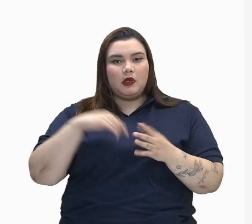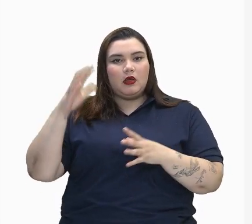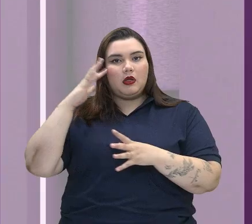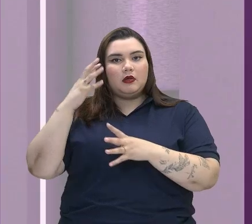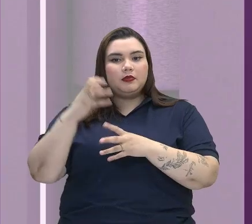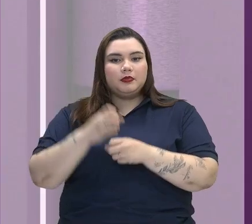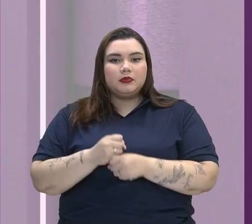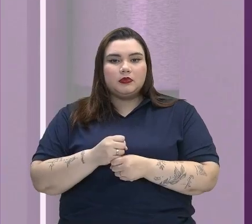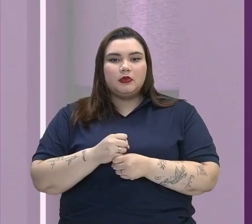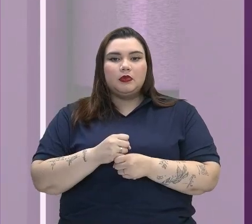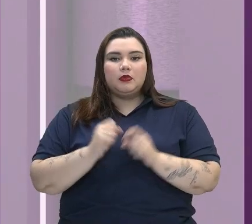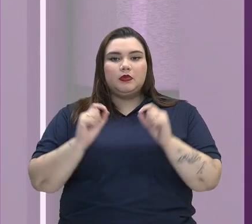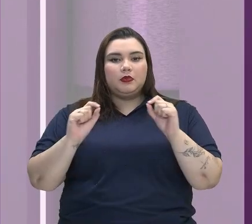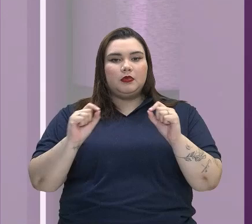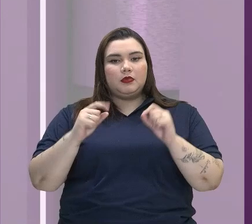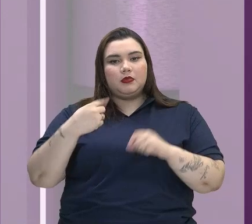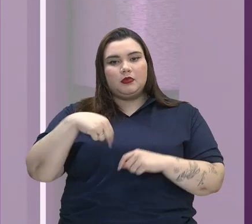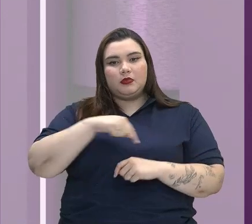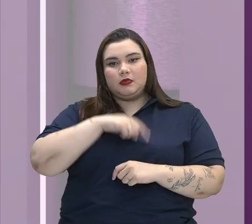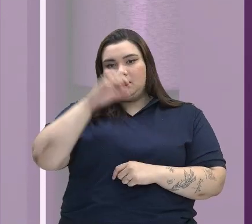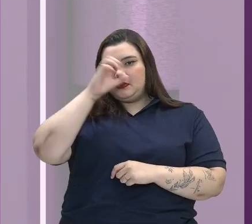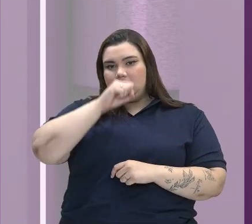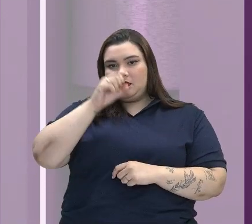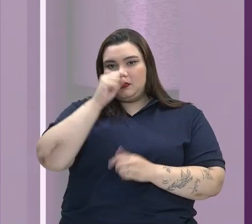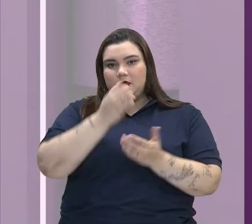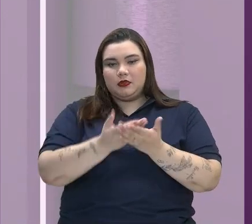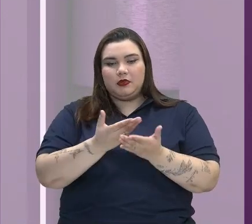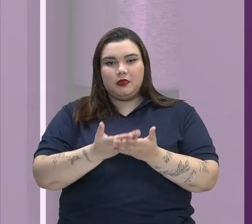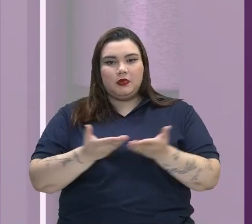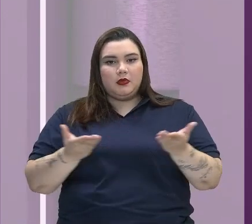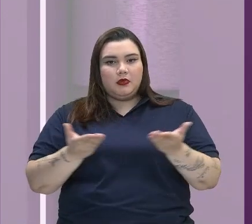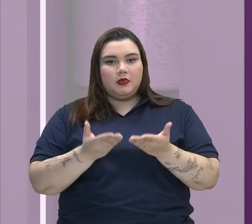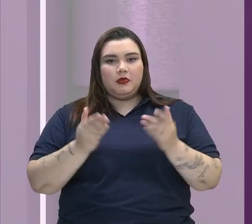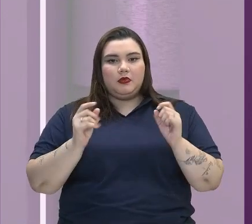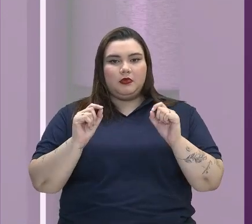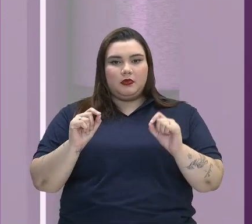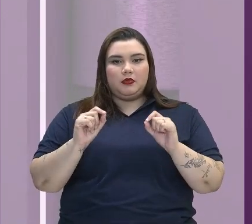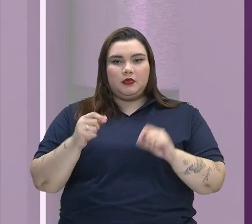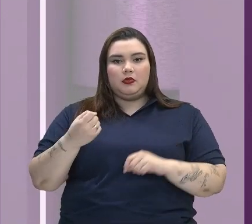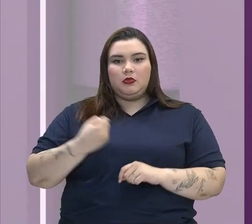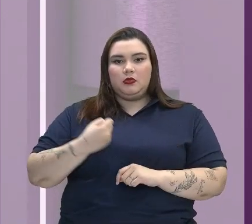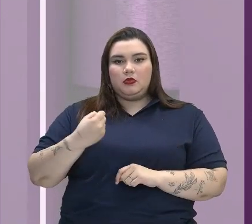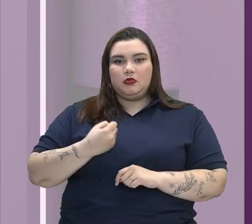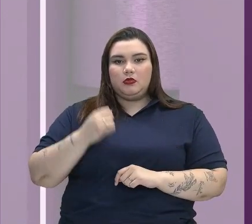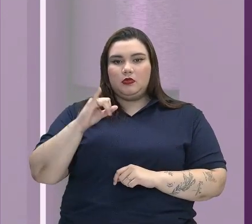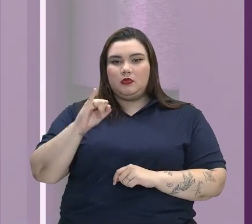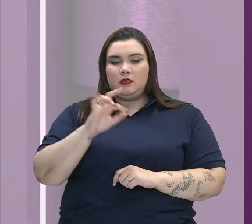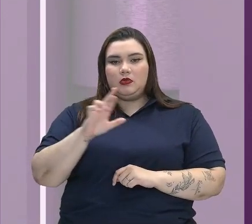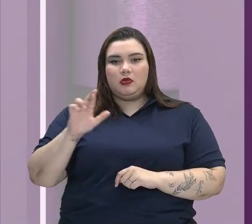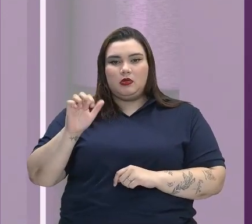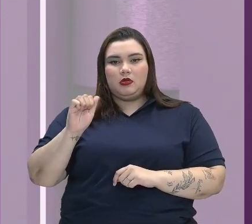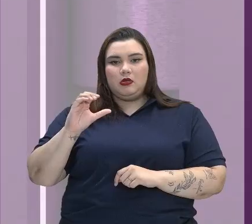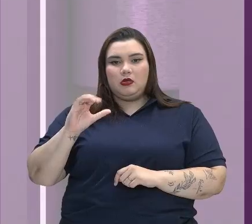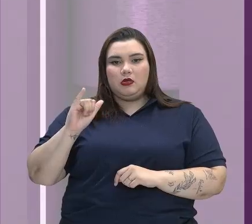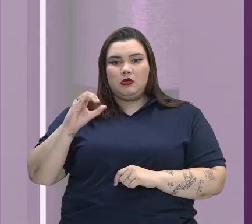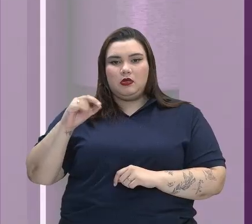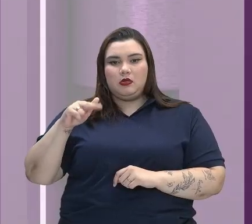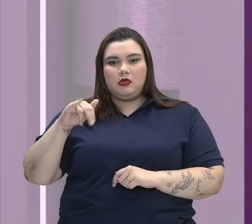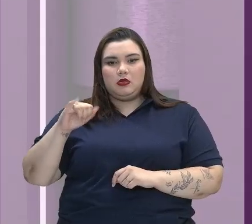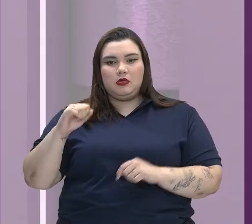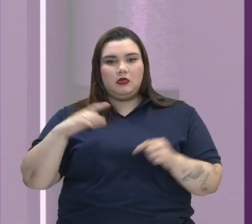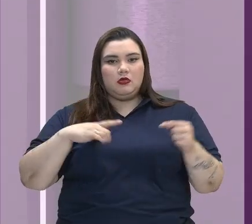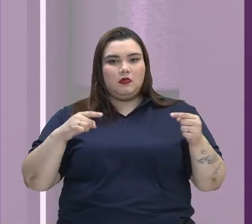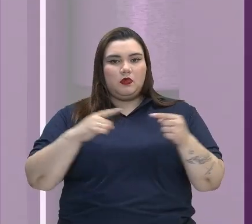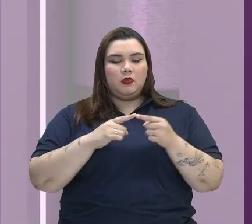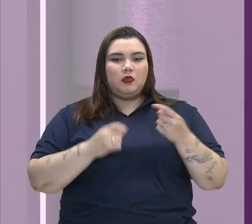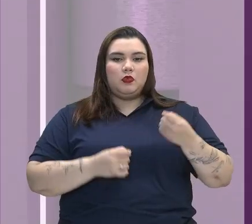então, o que a gente aprendeu na nossa aula. Aprendemos que os números irracionais, eles fazem parte dos números